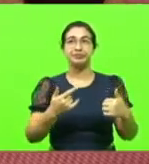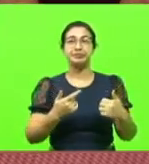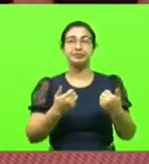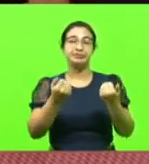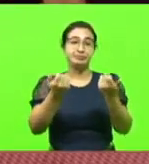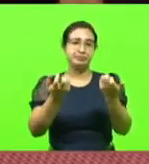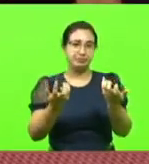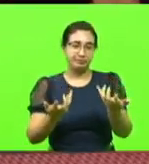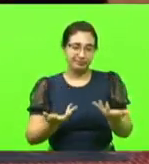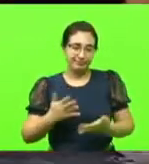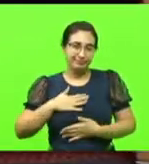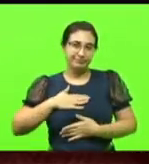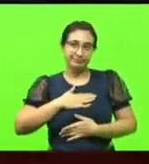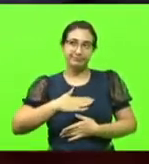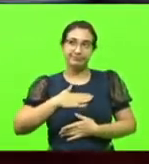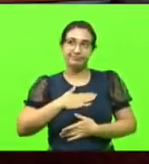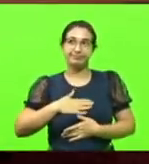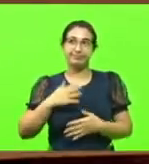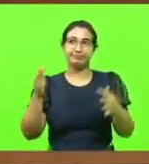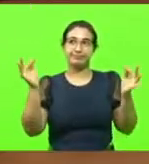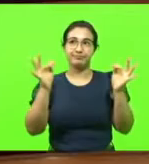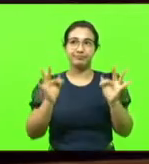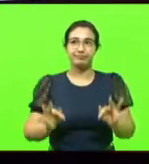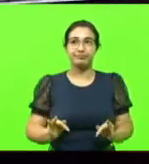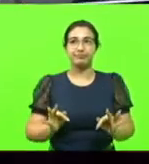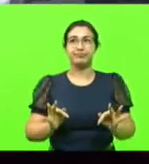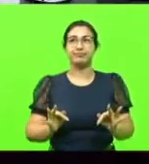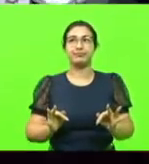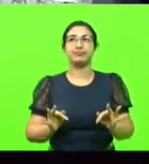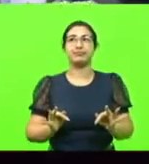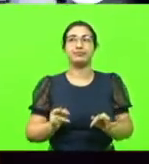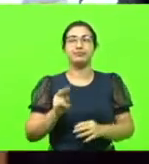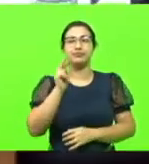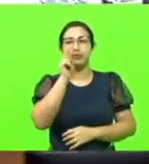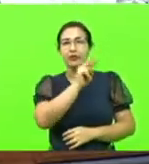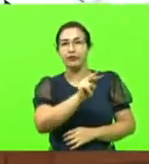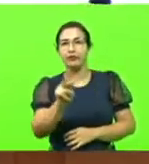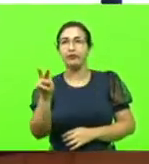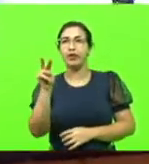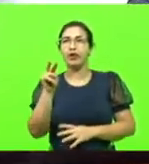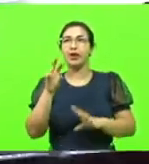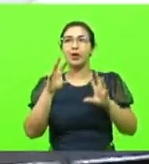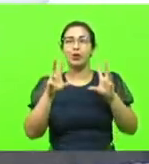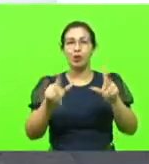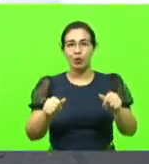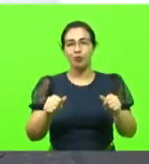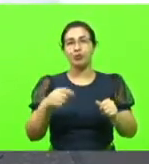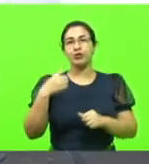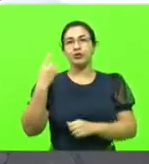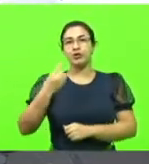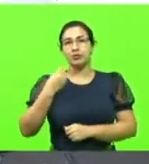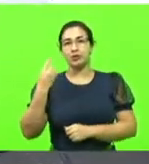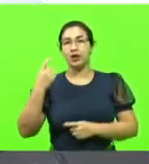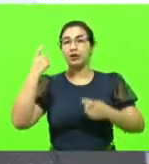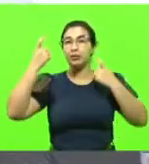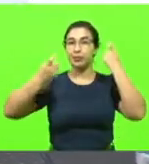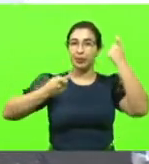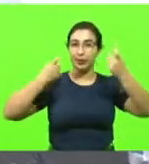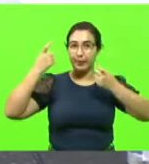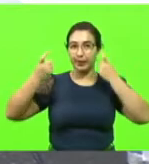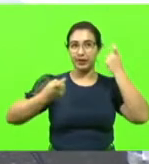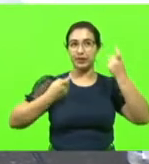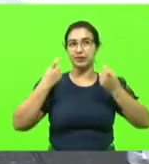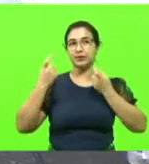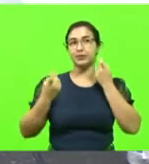da felicidade que tenho de ver aqui todos os parlamentares preocupados